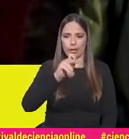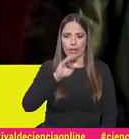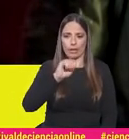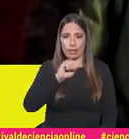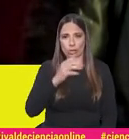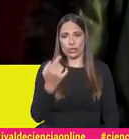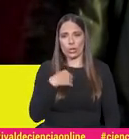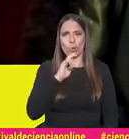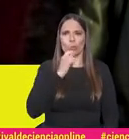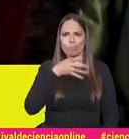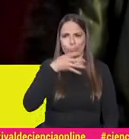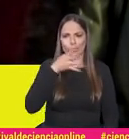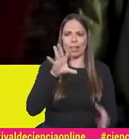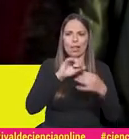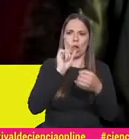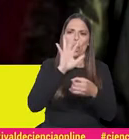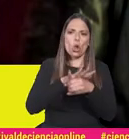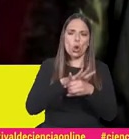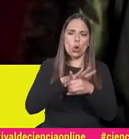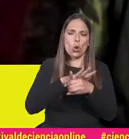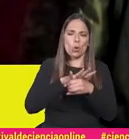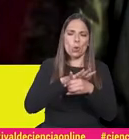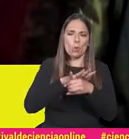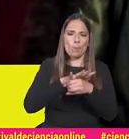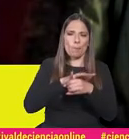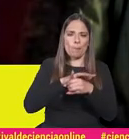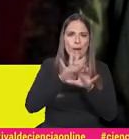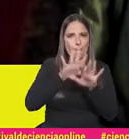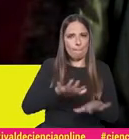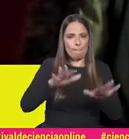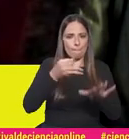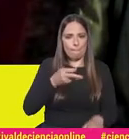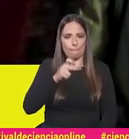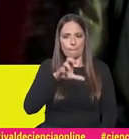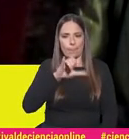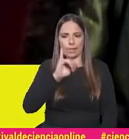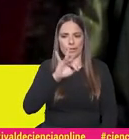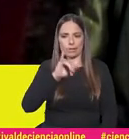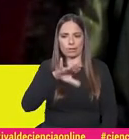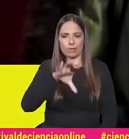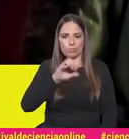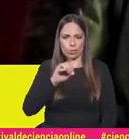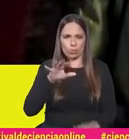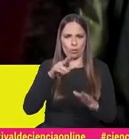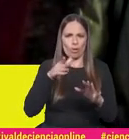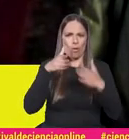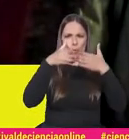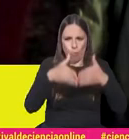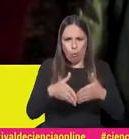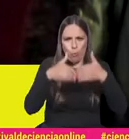ver com o nome de um oceano, o Oceano Pacífico. Depois de atravessarem a Terra do Fogo, que levou cerca de